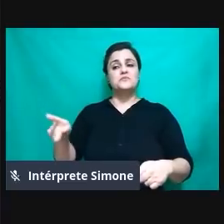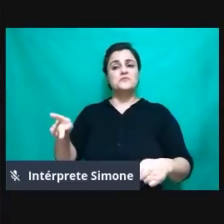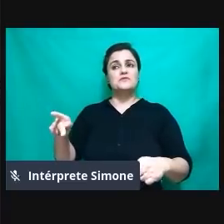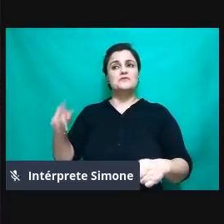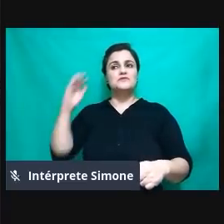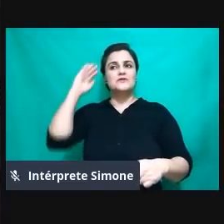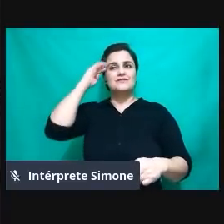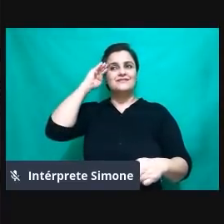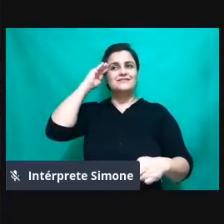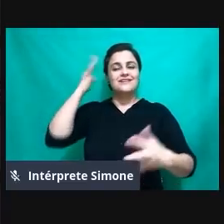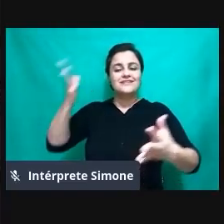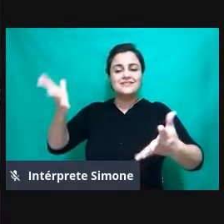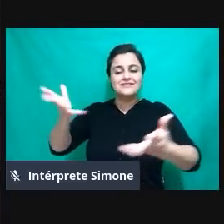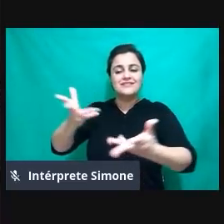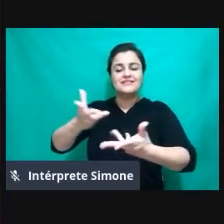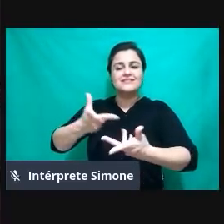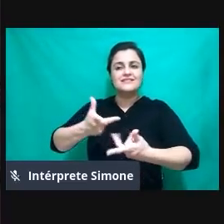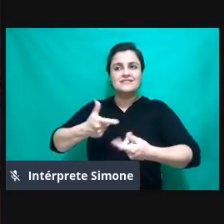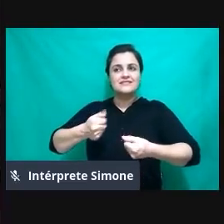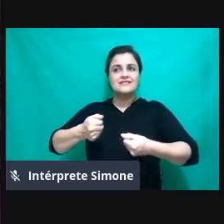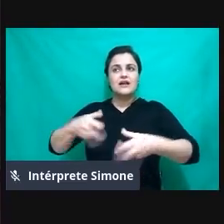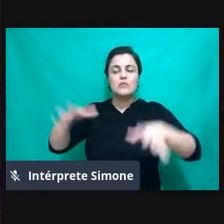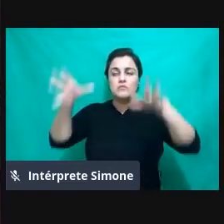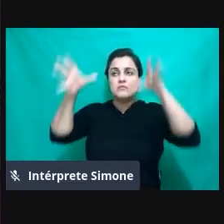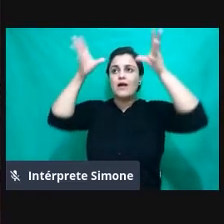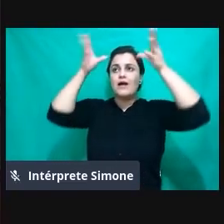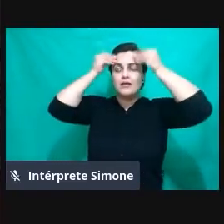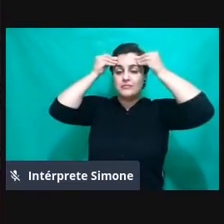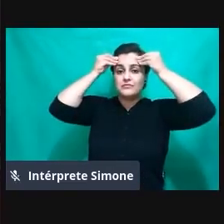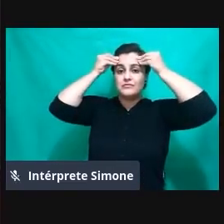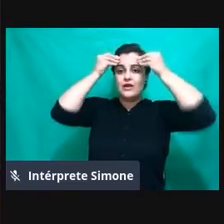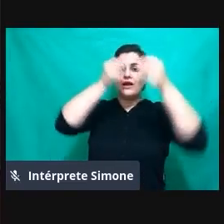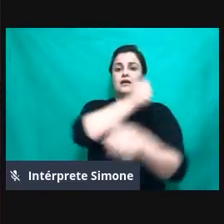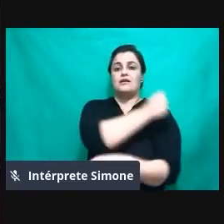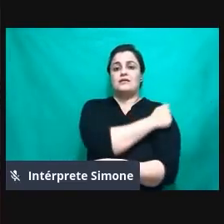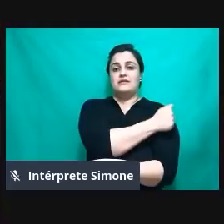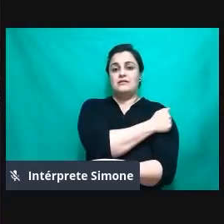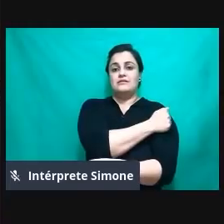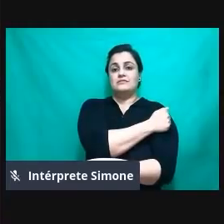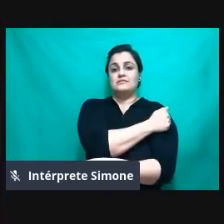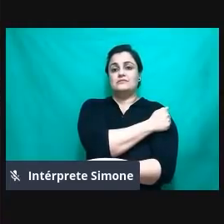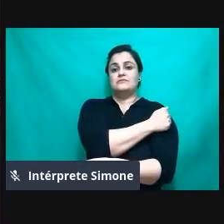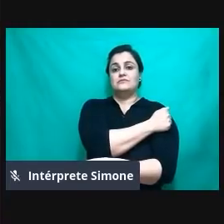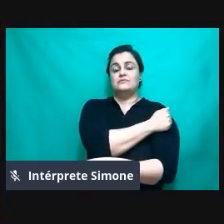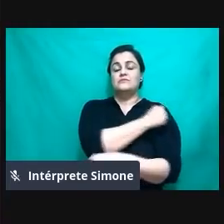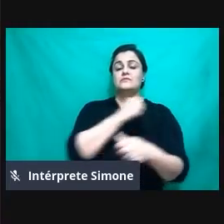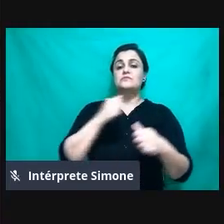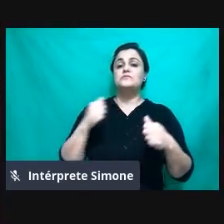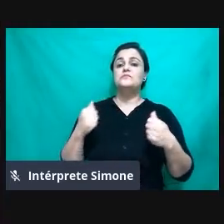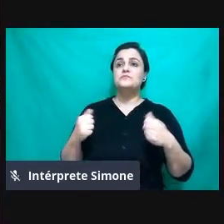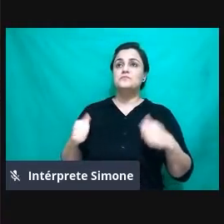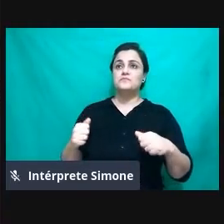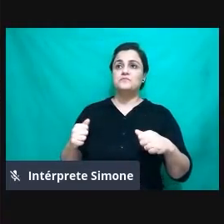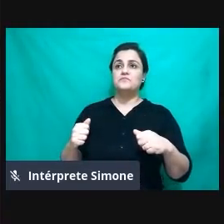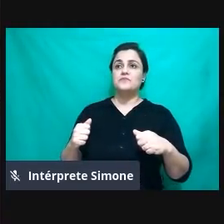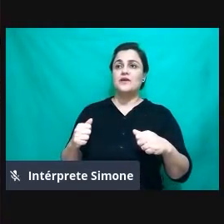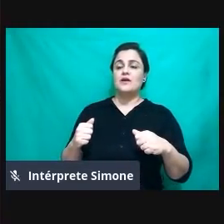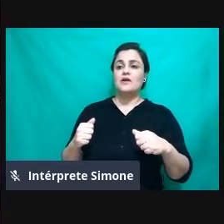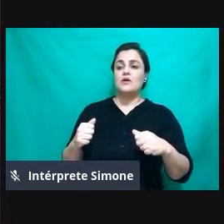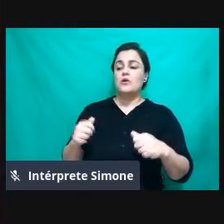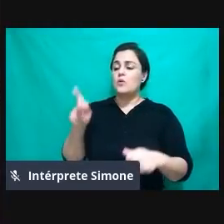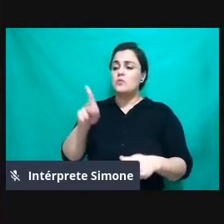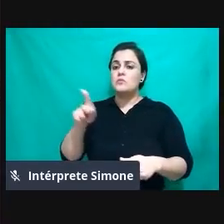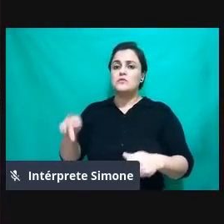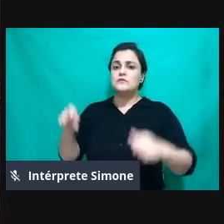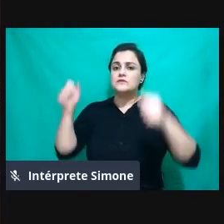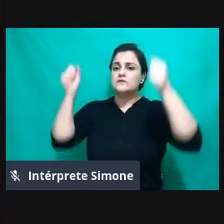apropriar, né? Digamos assim. Eu não posso esquecer de fazer o fechamento dessa minha aula,